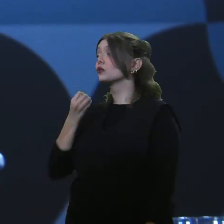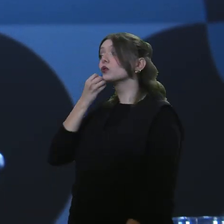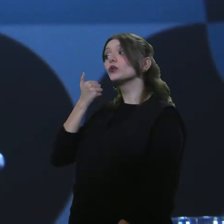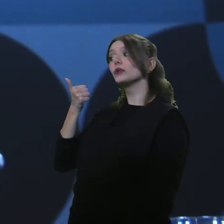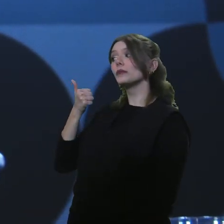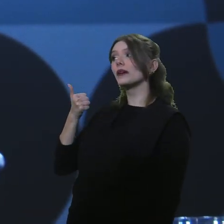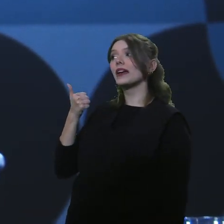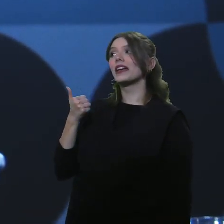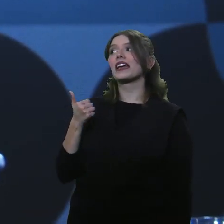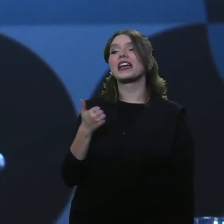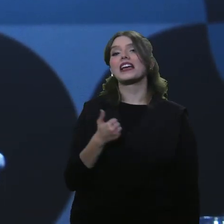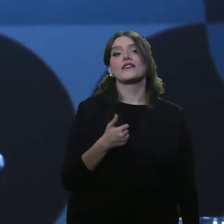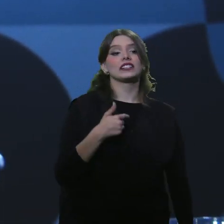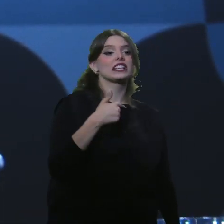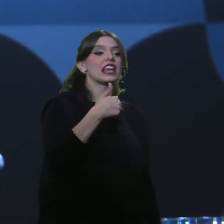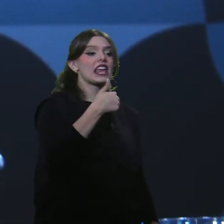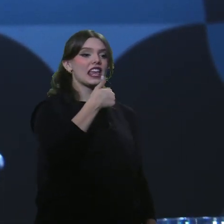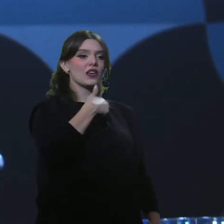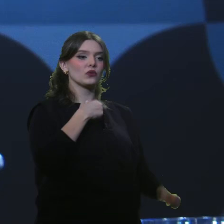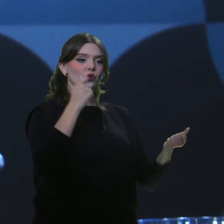falei: suspeitei.